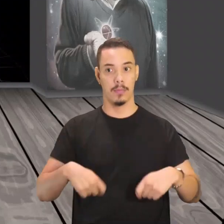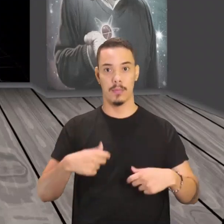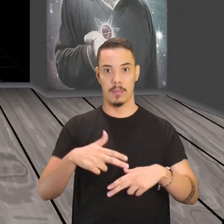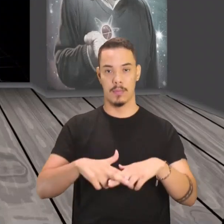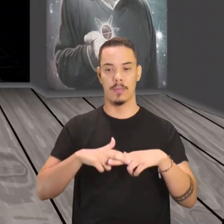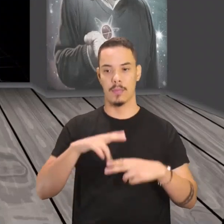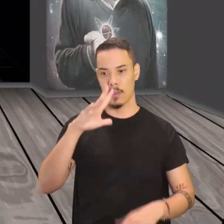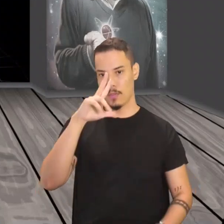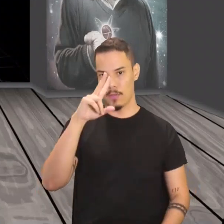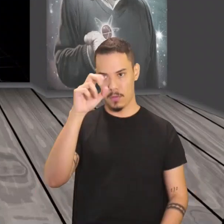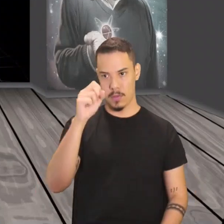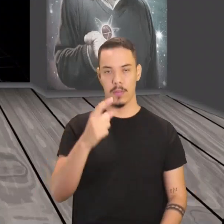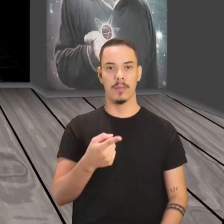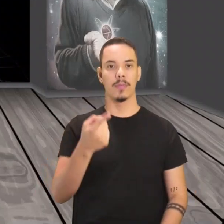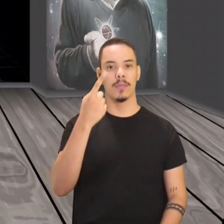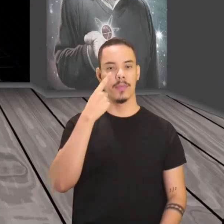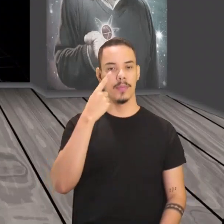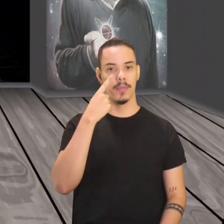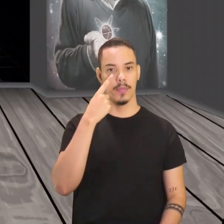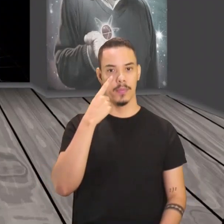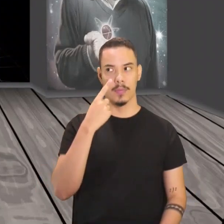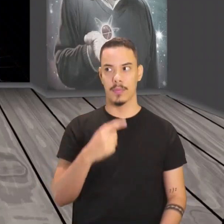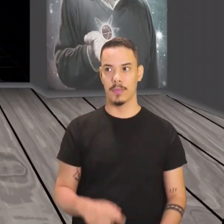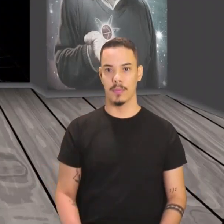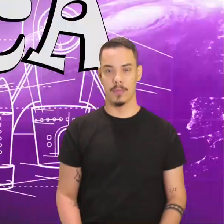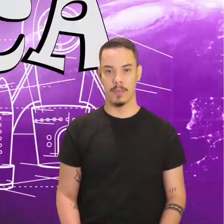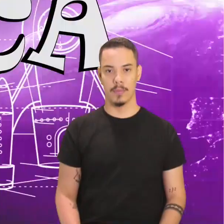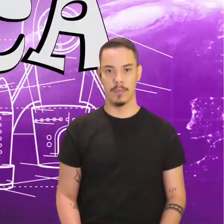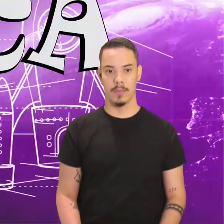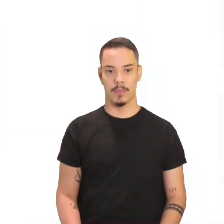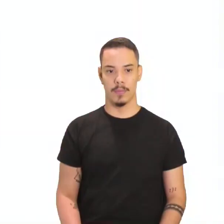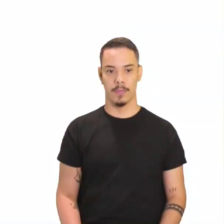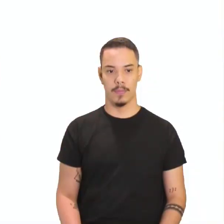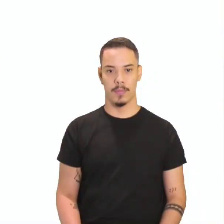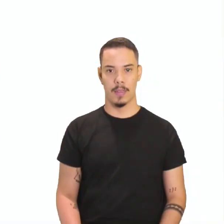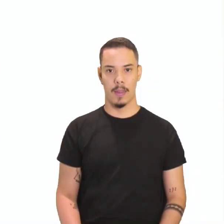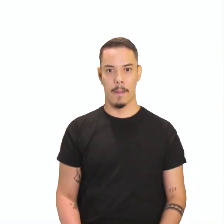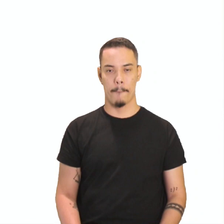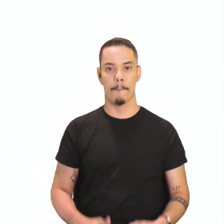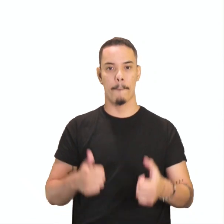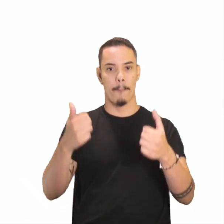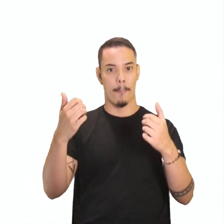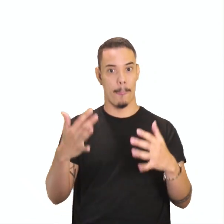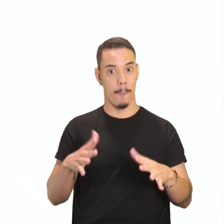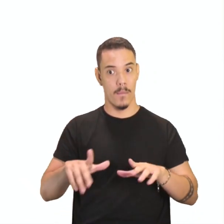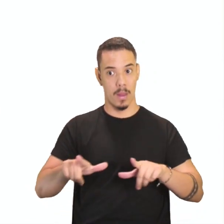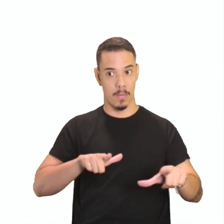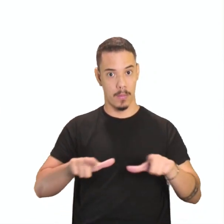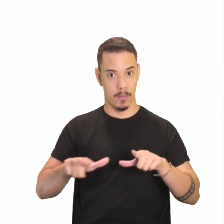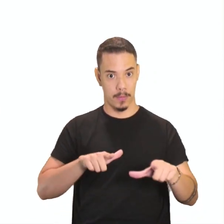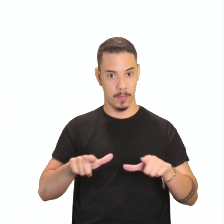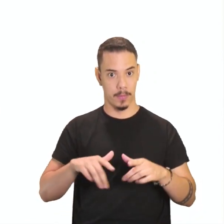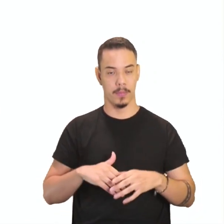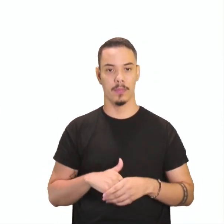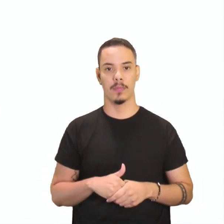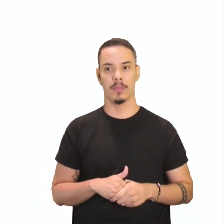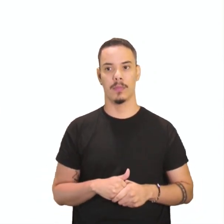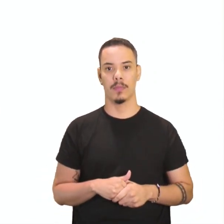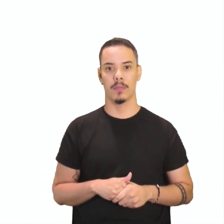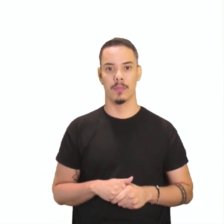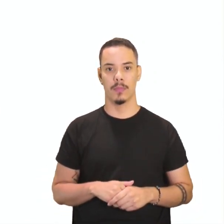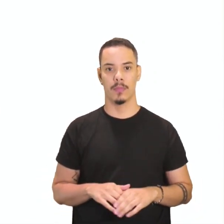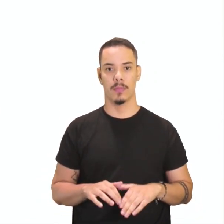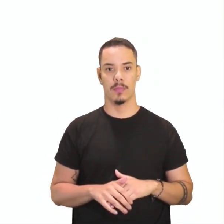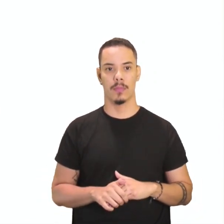né? Vamos ver lá, pessoal. Se liga ali, então, olha só. Falamos trabalho, Décio, ó. Justamente aí, ó.